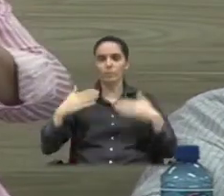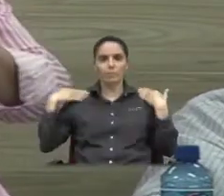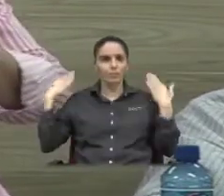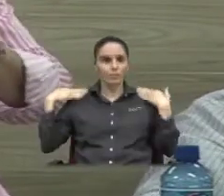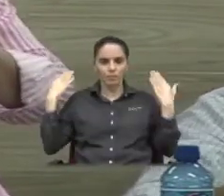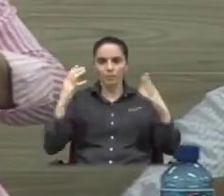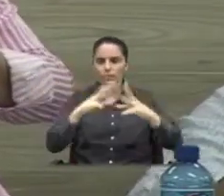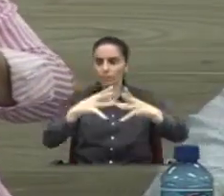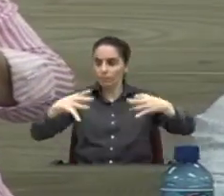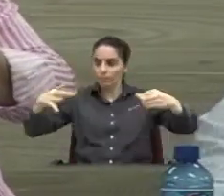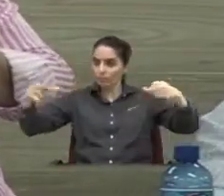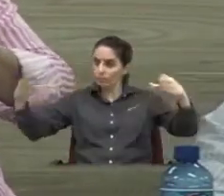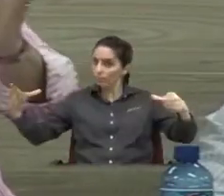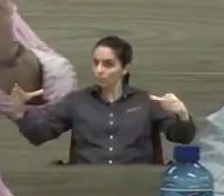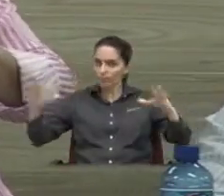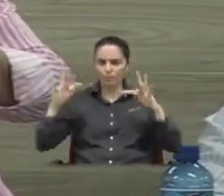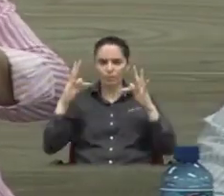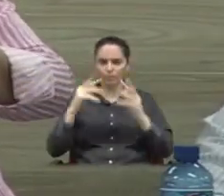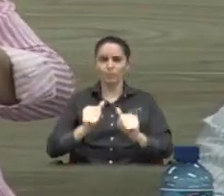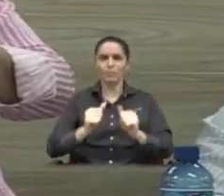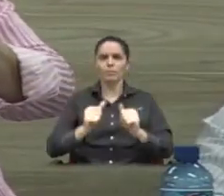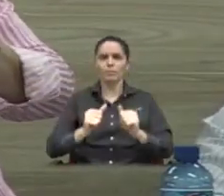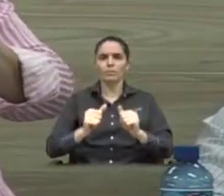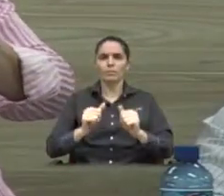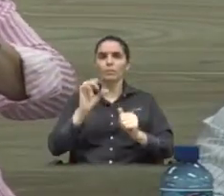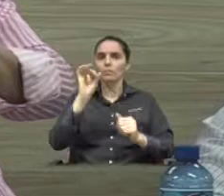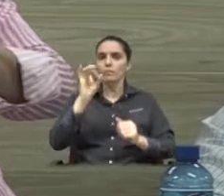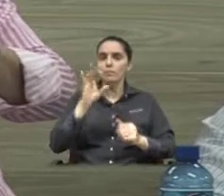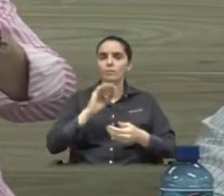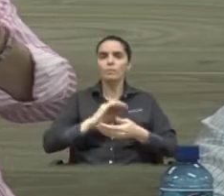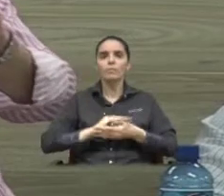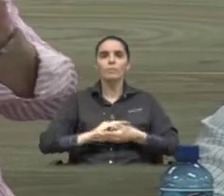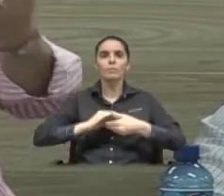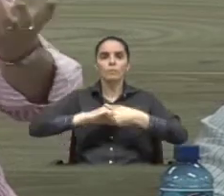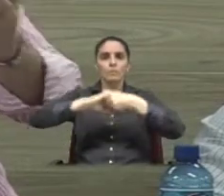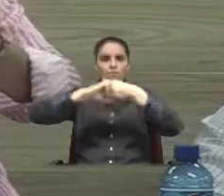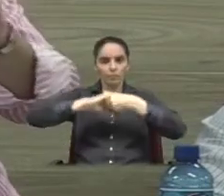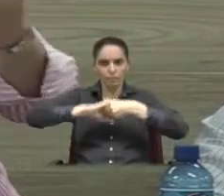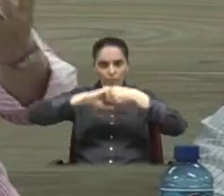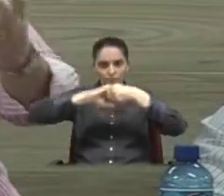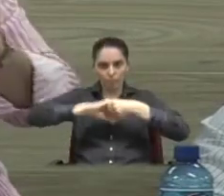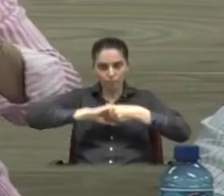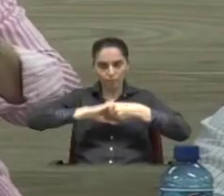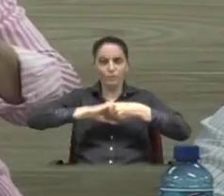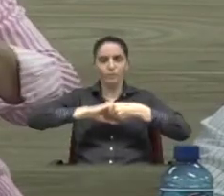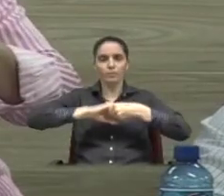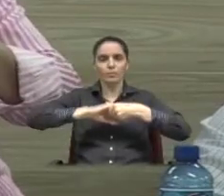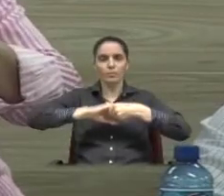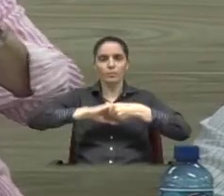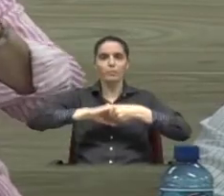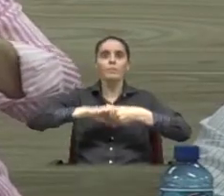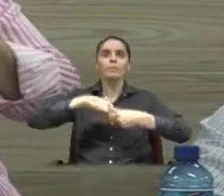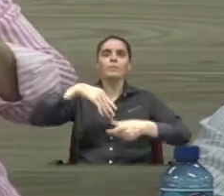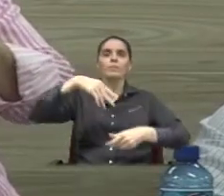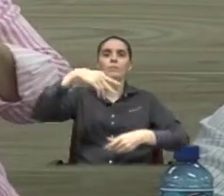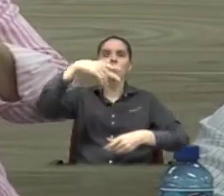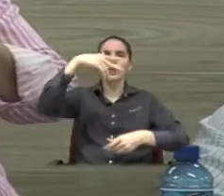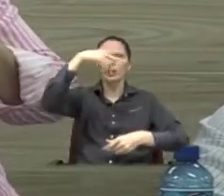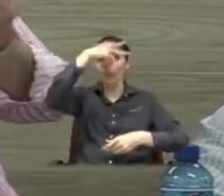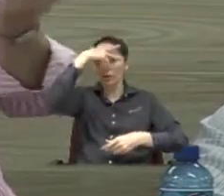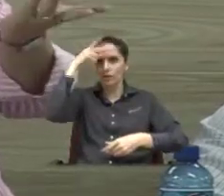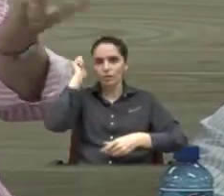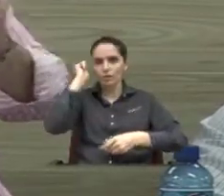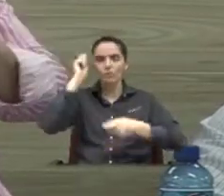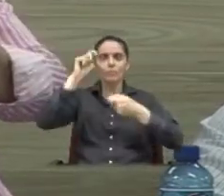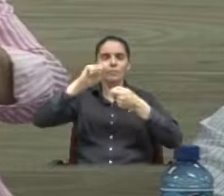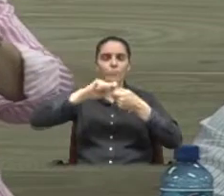hoje se encontram e tudo mais. Então, apenas realmente para parabenizar com a atitude que a prefeitura, o executivo